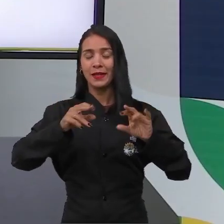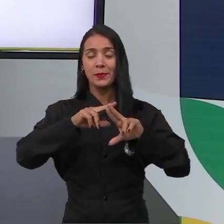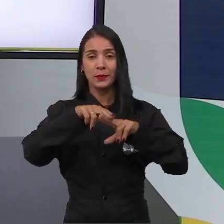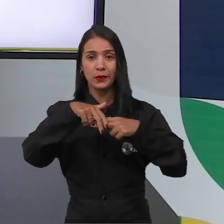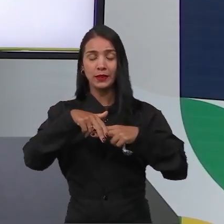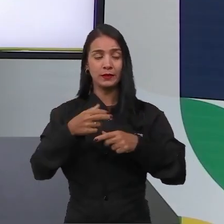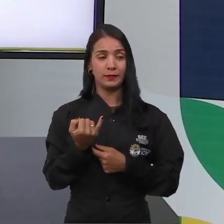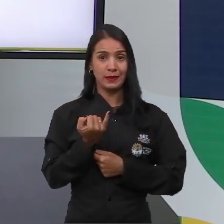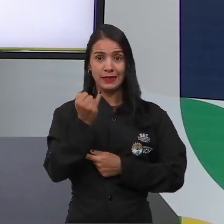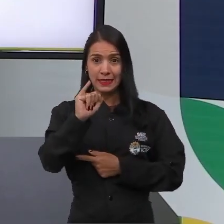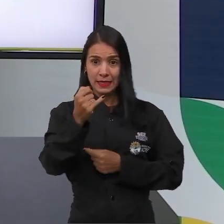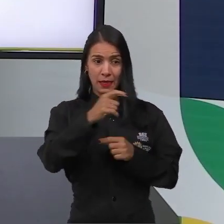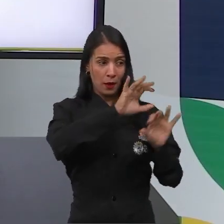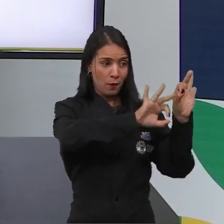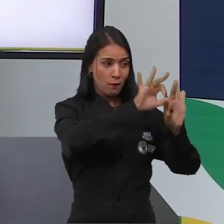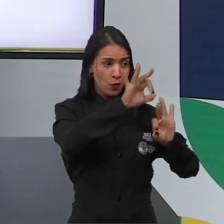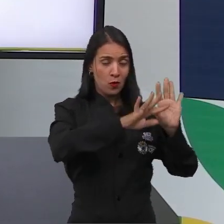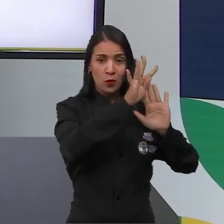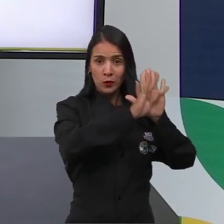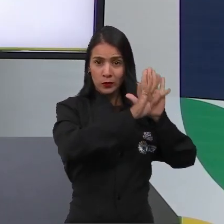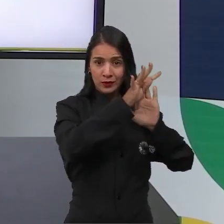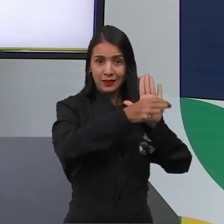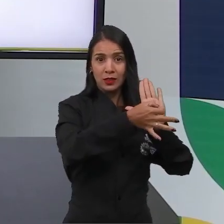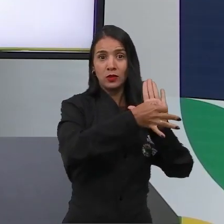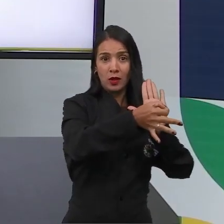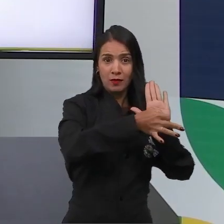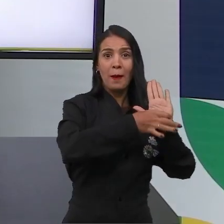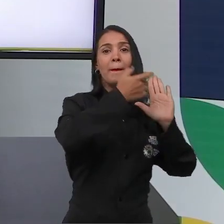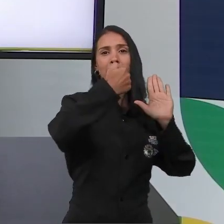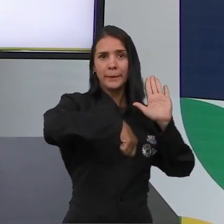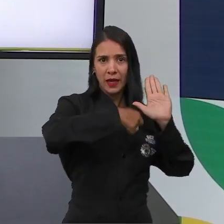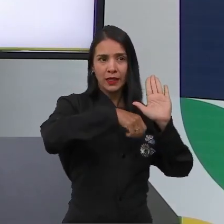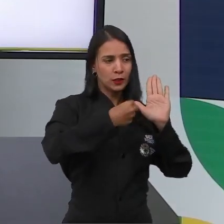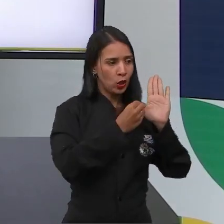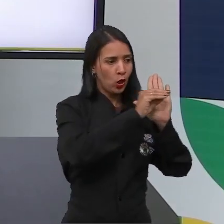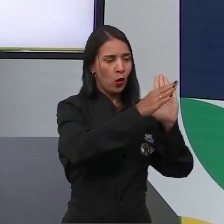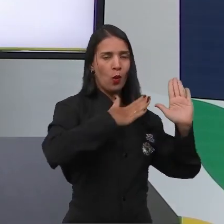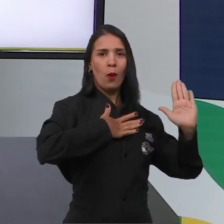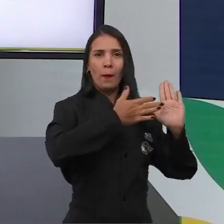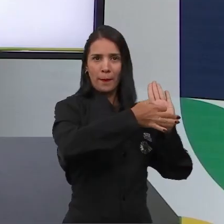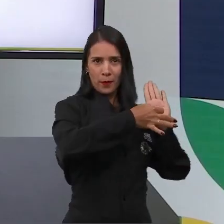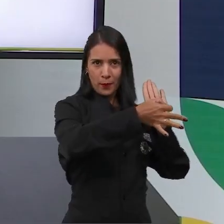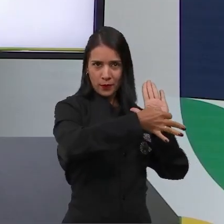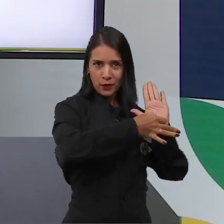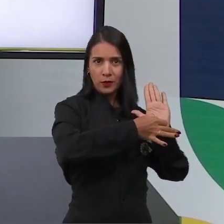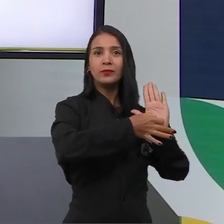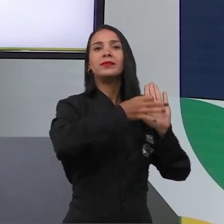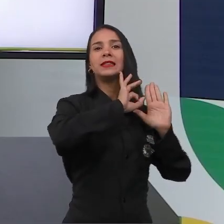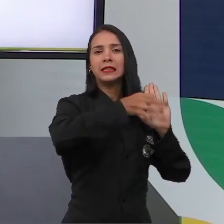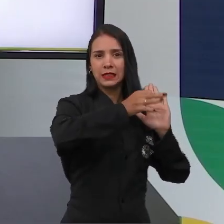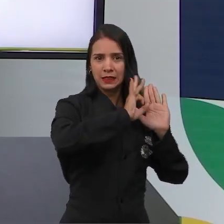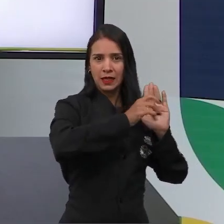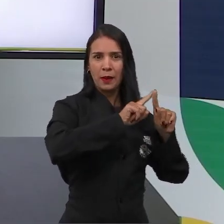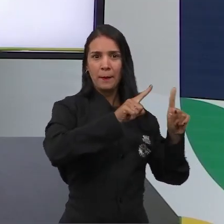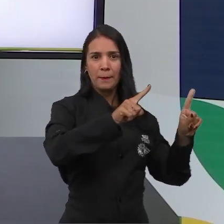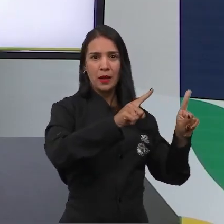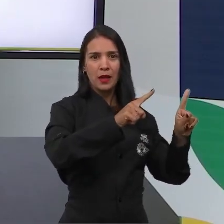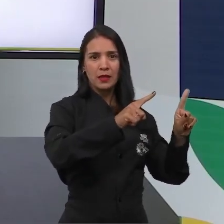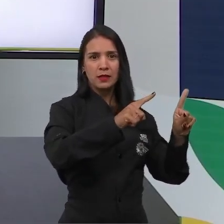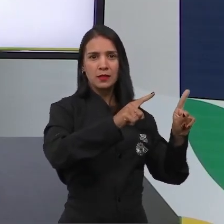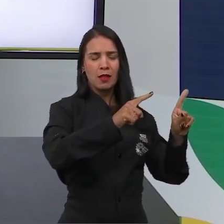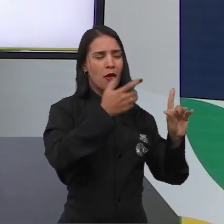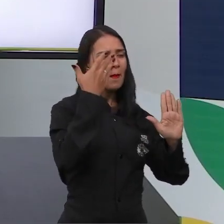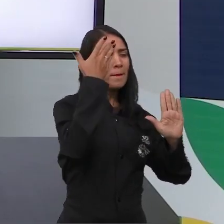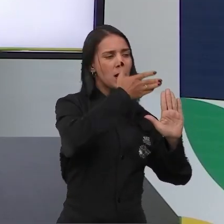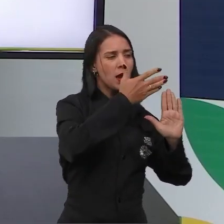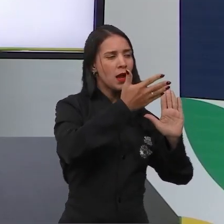que colocar a sua opinião, e ela é sua, ela tem que aparecer no seu texto, mas não de forma direta,